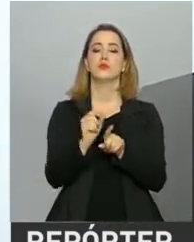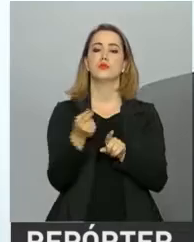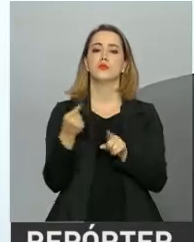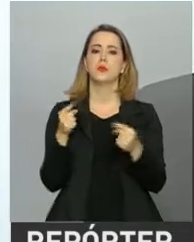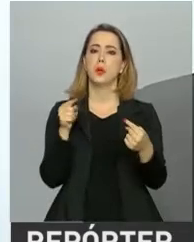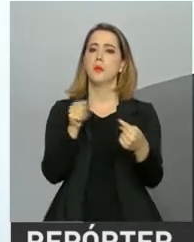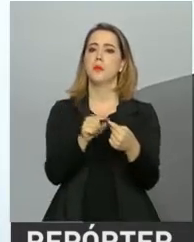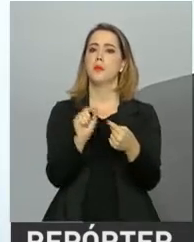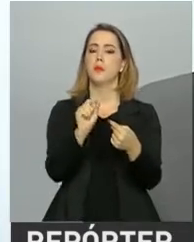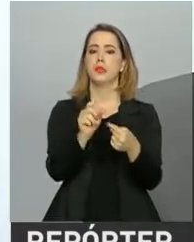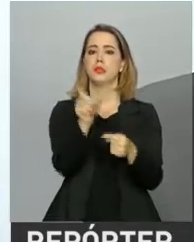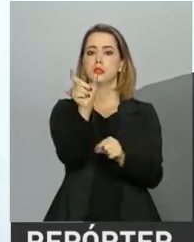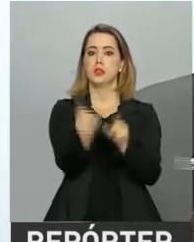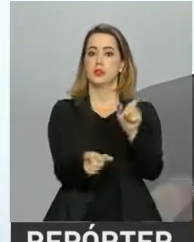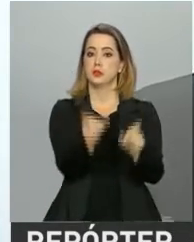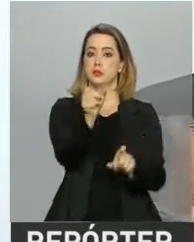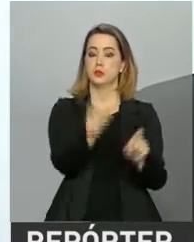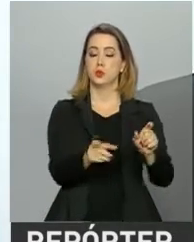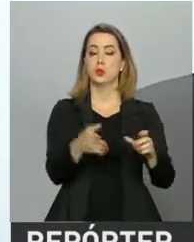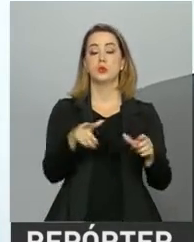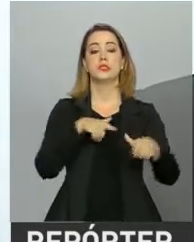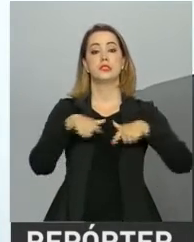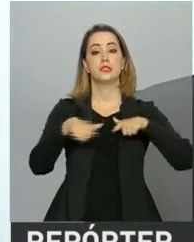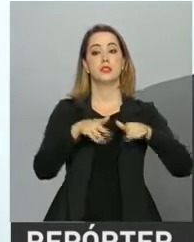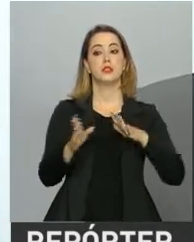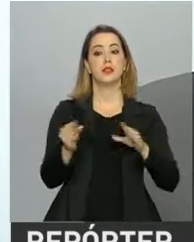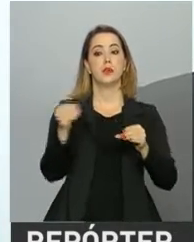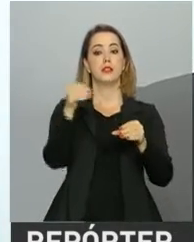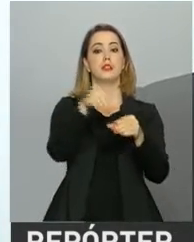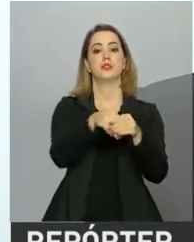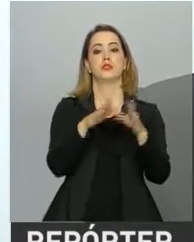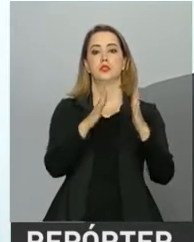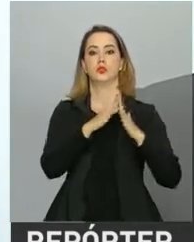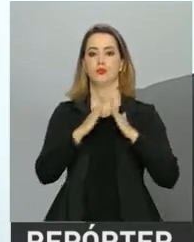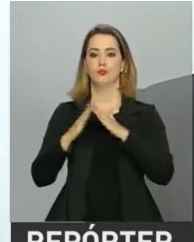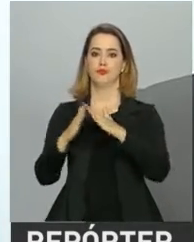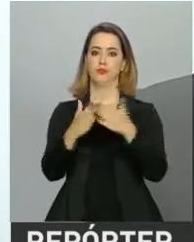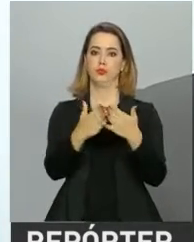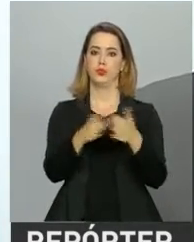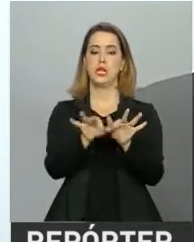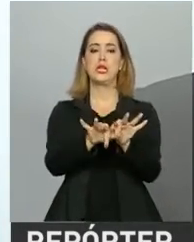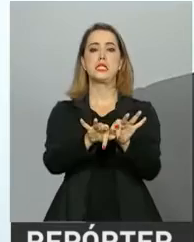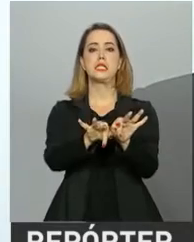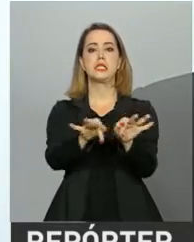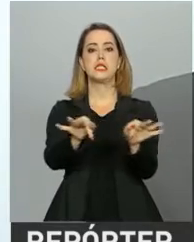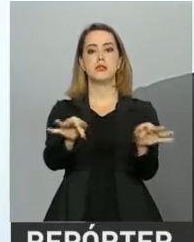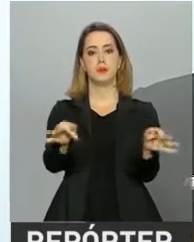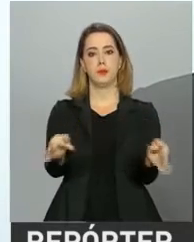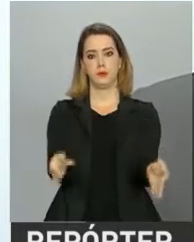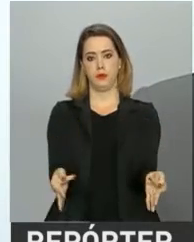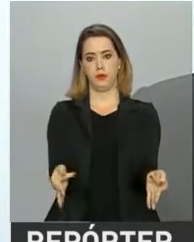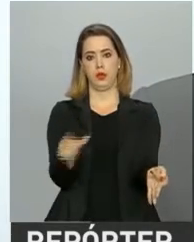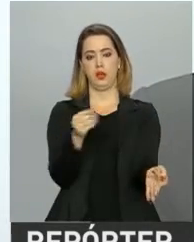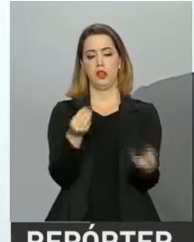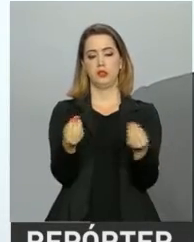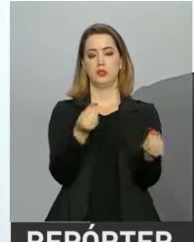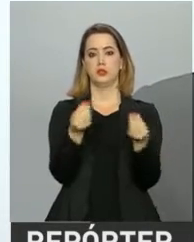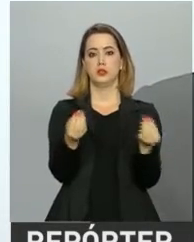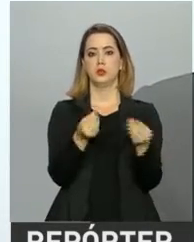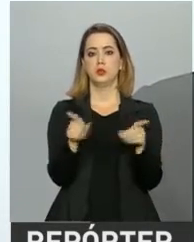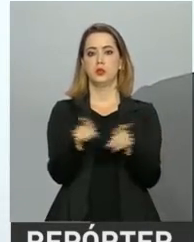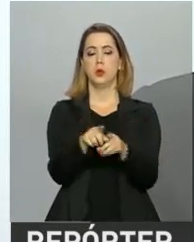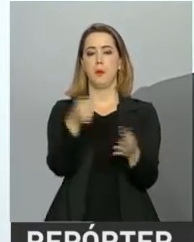o empregado doméstico, no caso, o empregador doméstico. E ele visa simplificar a forma